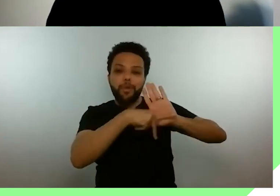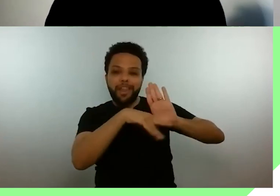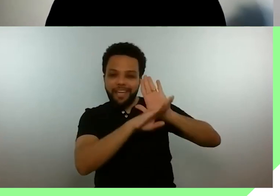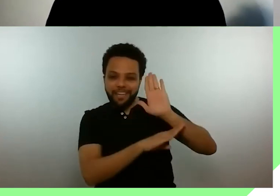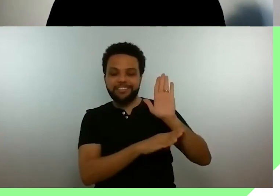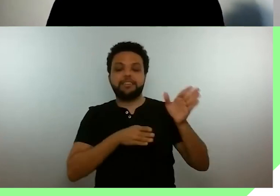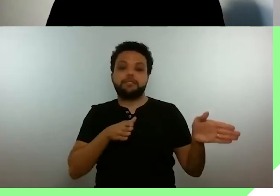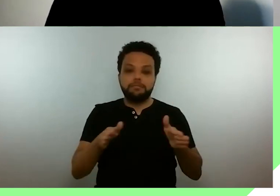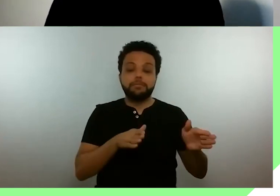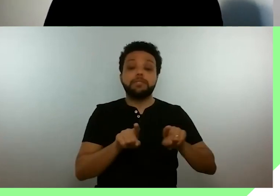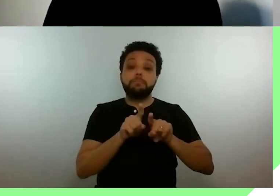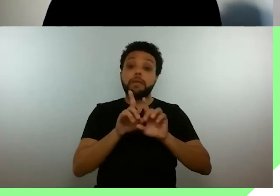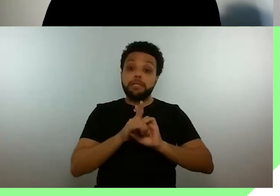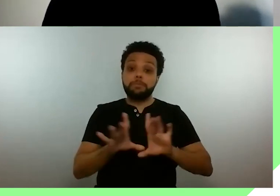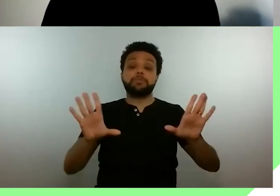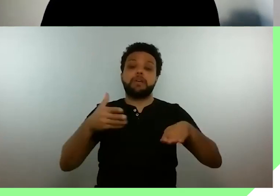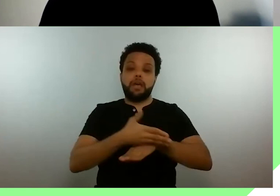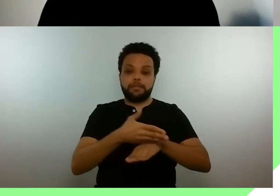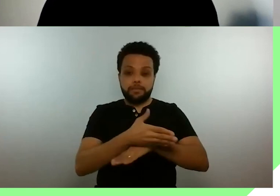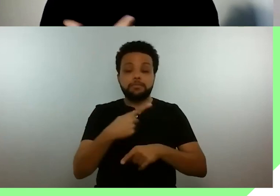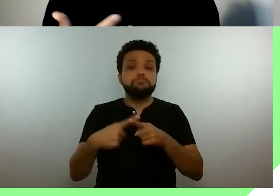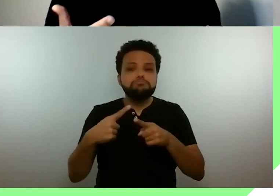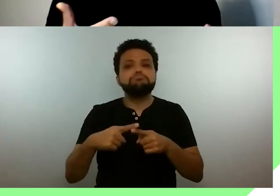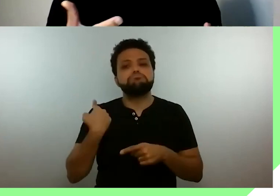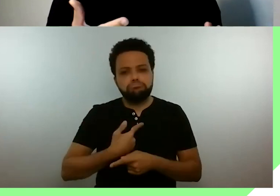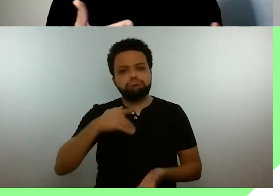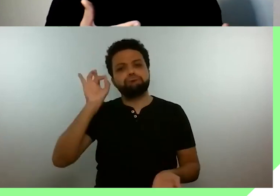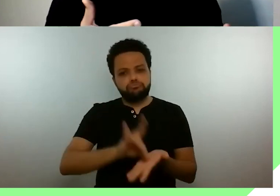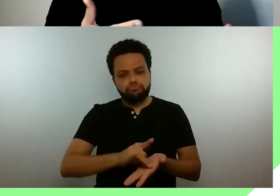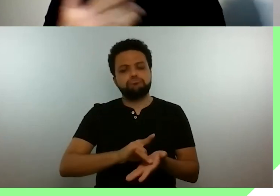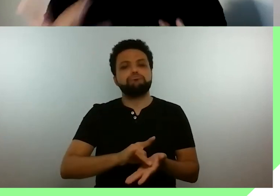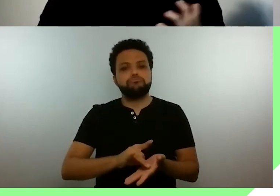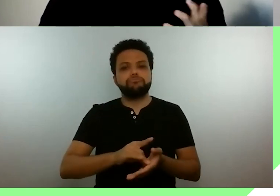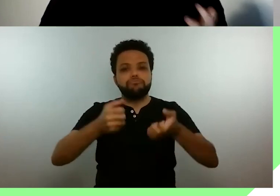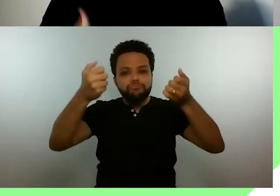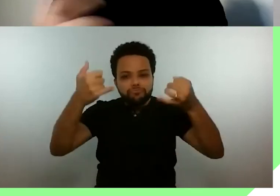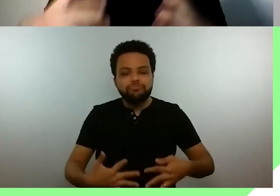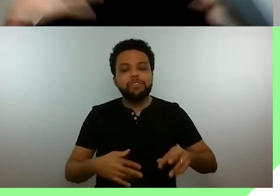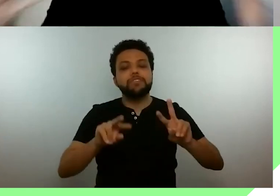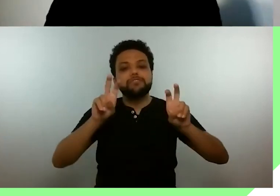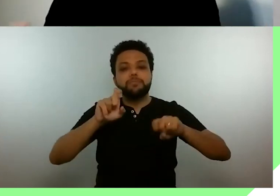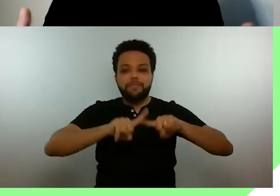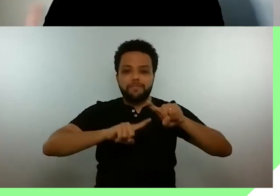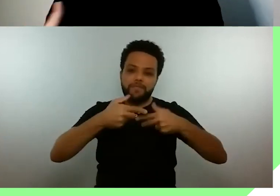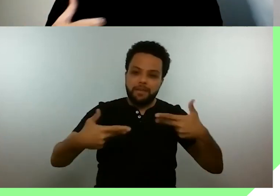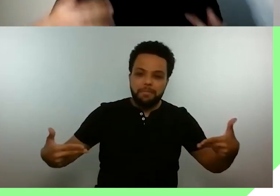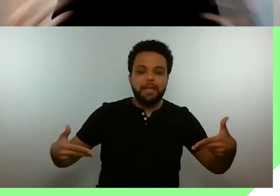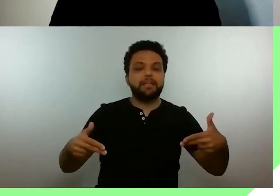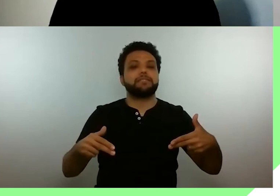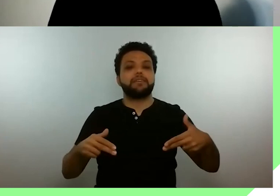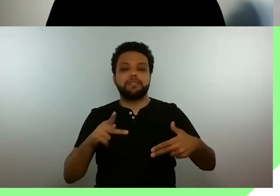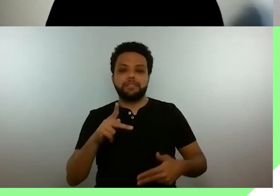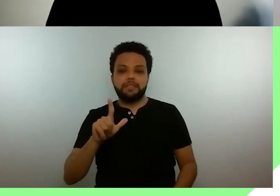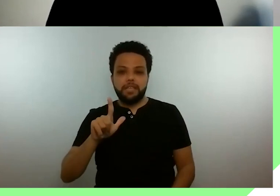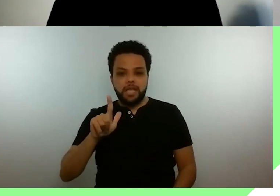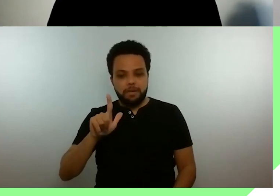de acesso também, porque isso, a gente está falando de ferramentas, de software, de plugins que